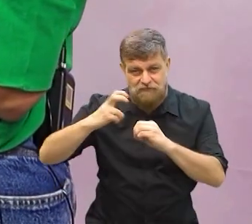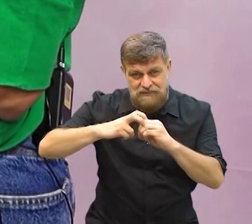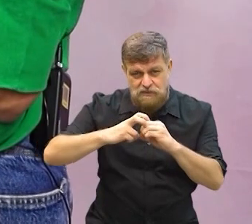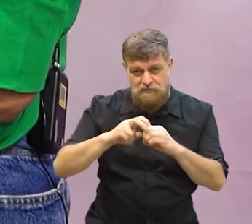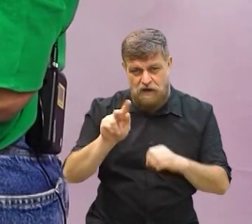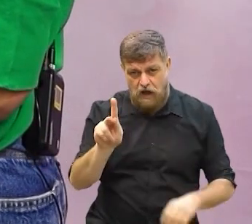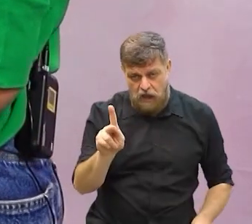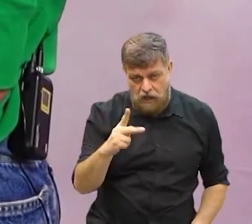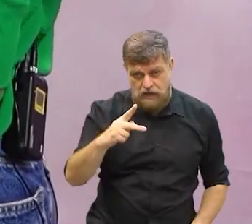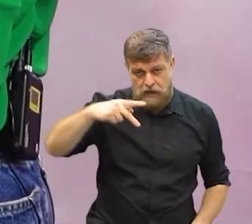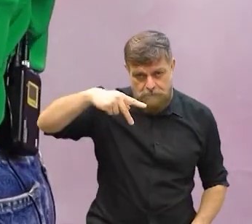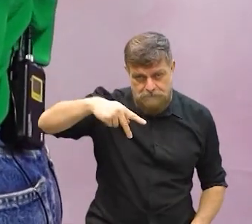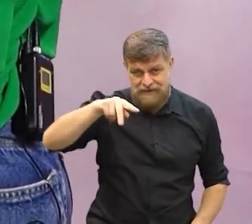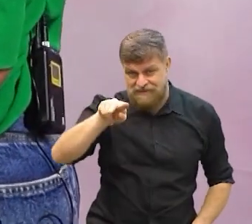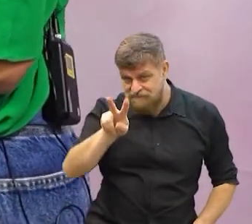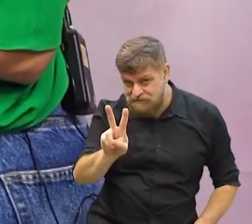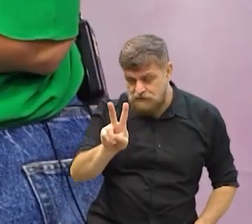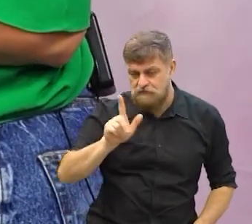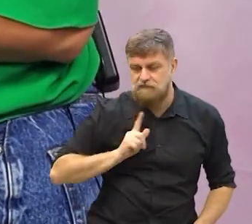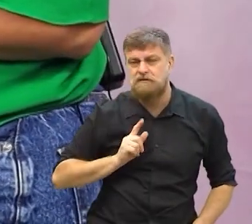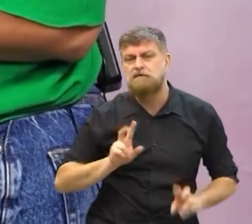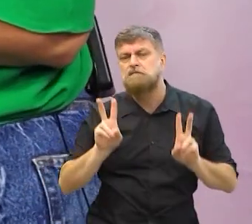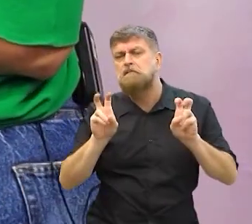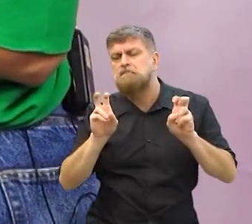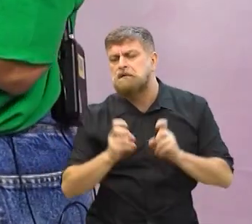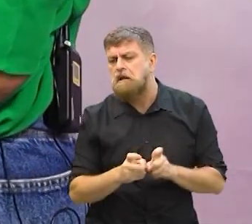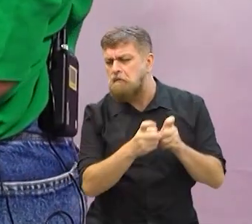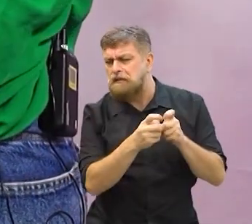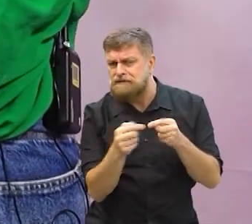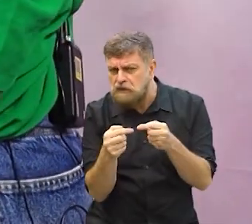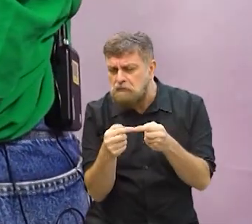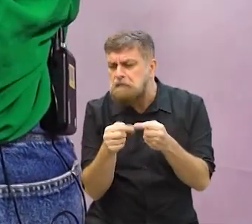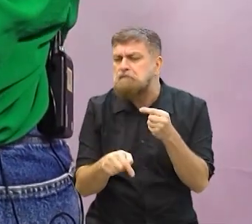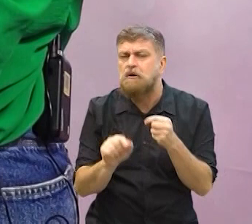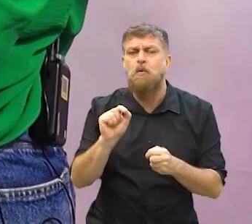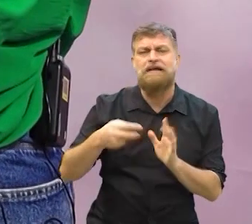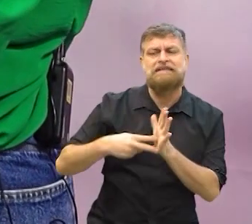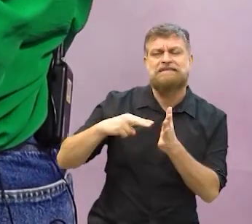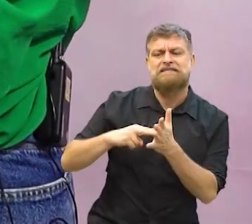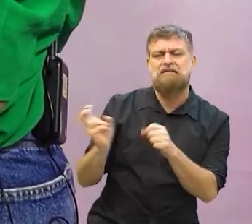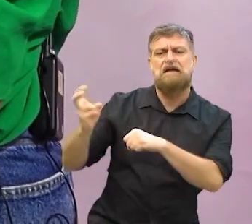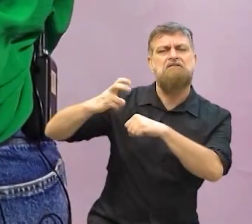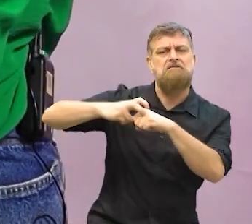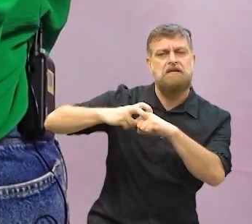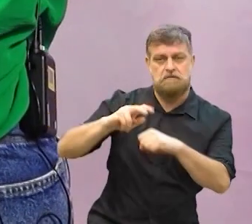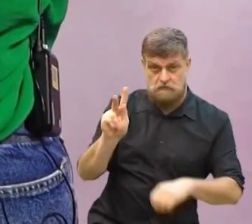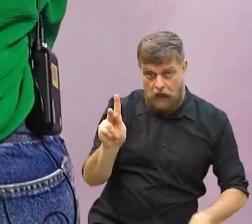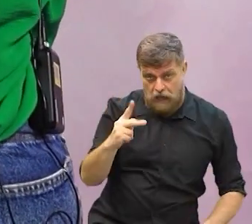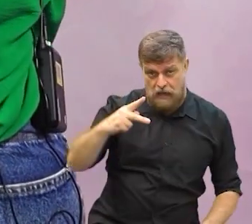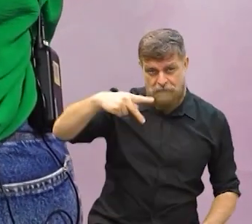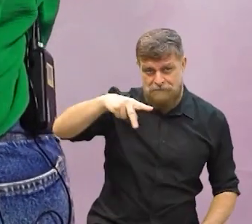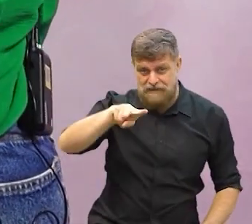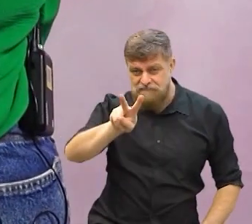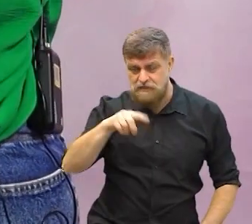vírus HPV. Qual que é a relação com esse tipo de câncer? Primeiro explica o que é esse vírus e depois qual que é a relação,